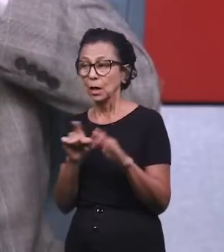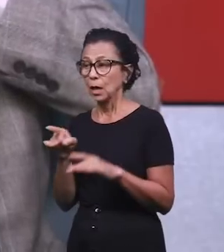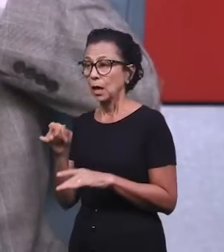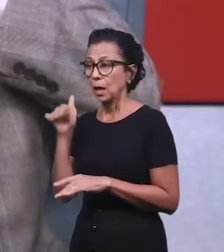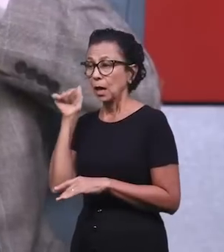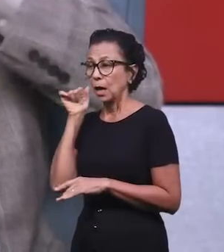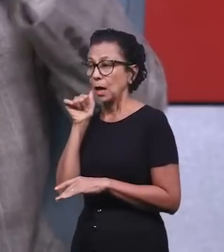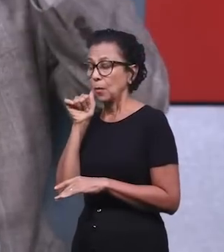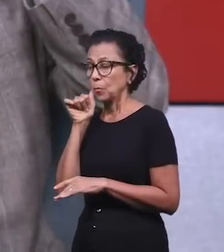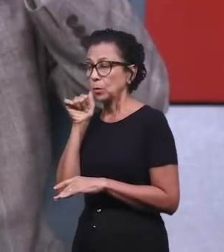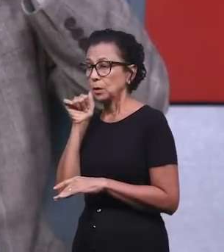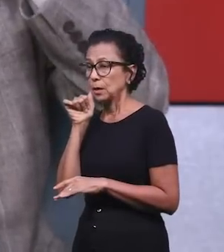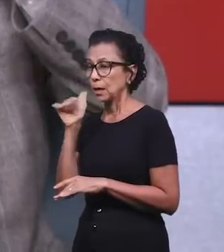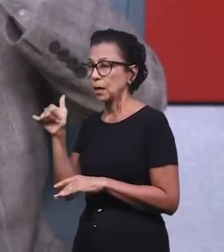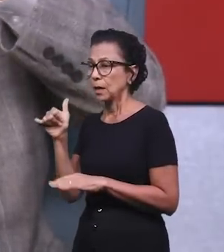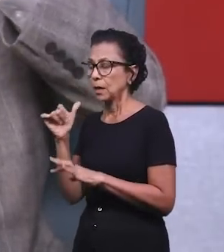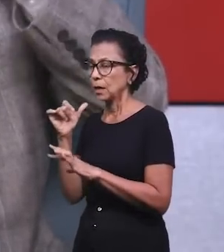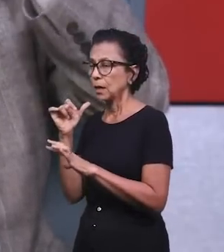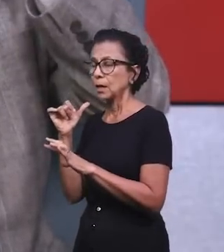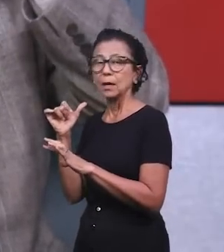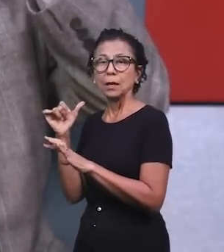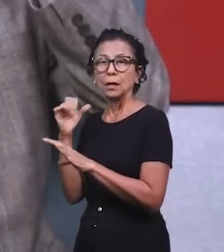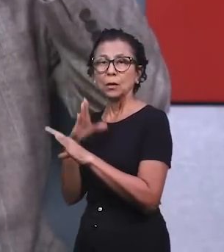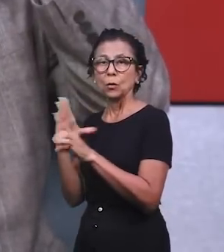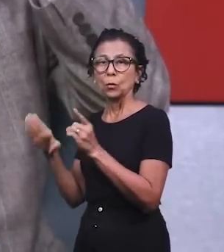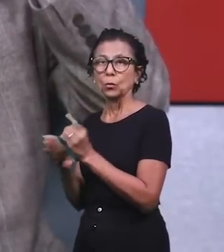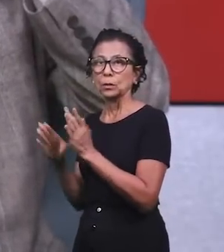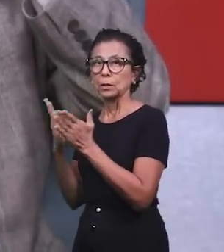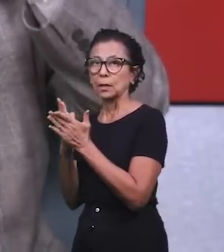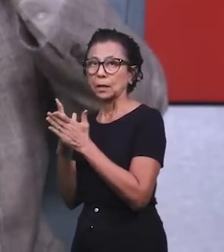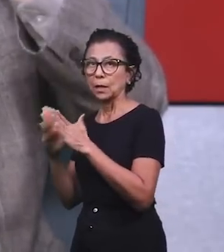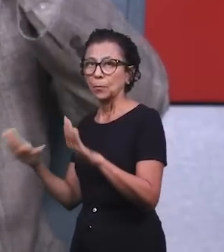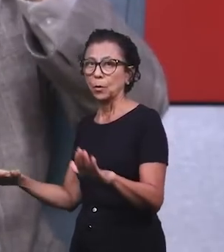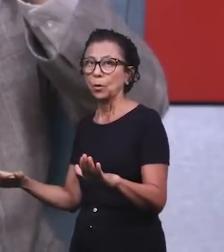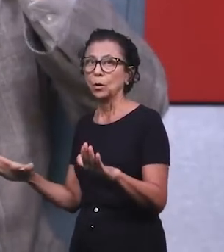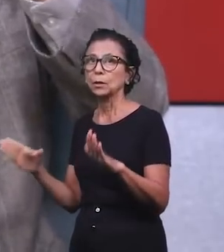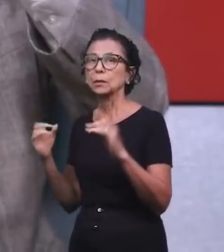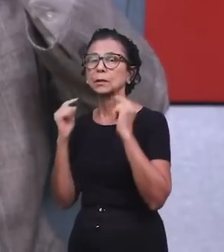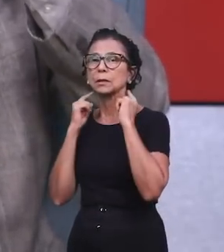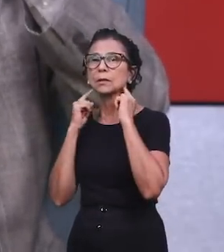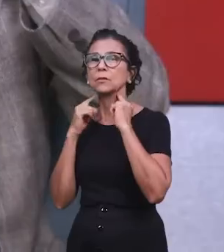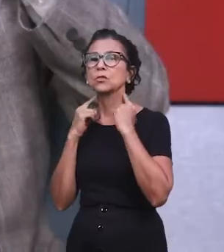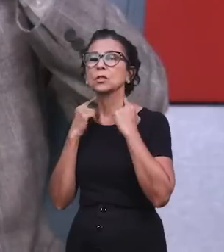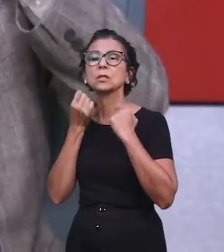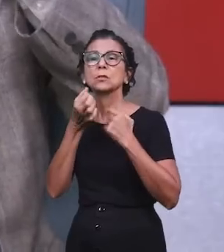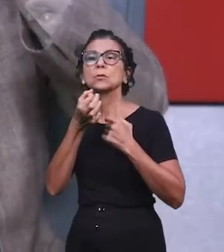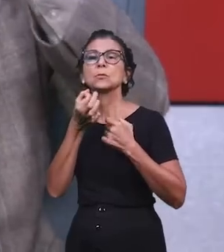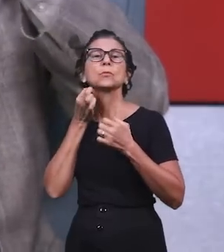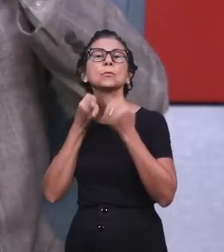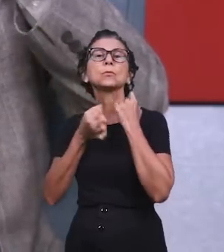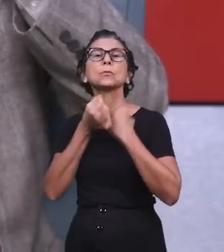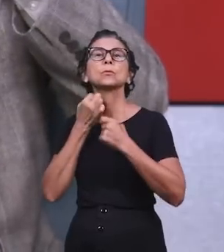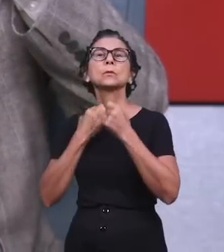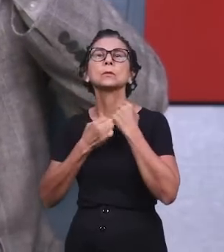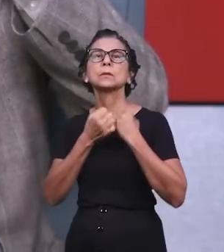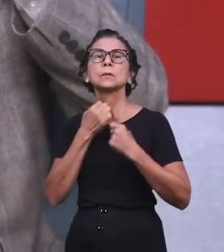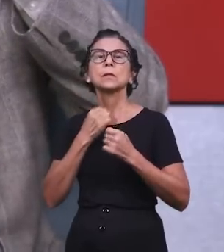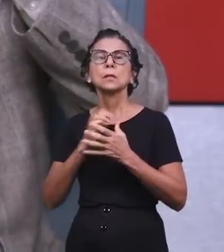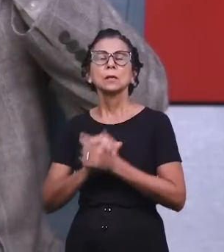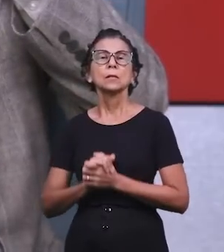palpar o pescoço da filha, porque cheio de gânglios, né? Era uma leucemia, ela estava cheia de gânglios. Ela não encontrou um gânglio no pescoço da menina, a menina estava curada.